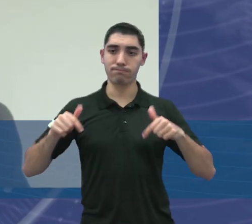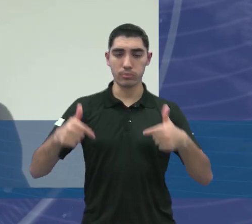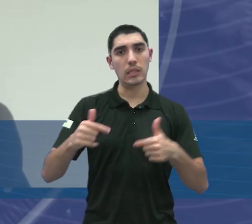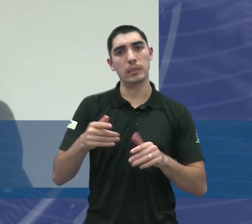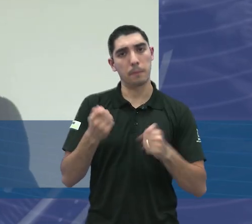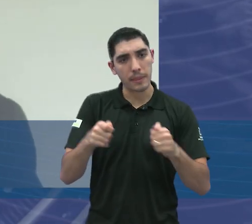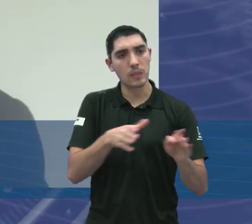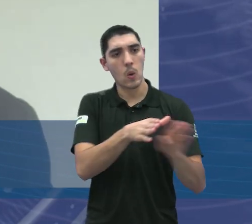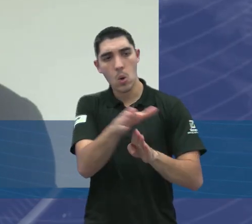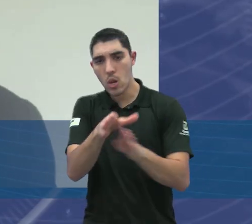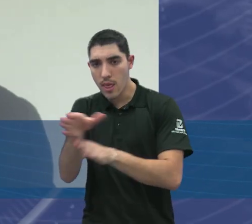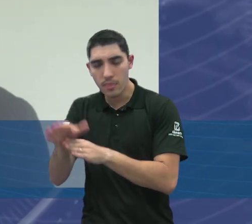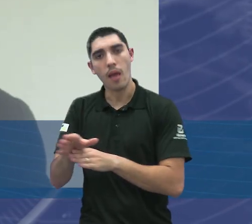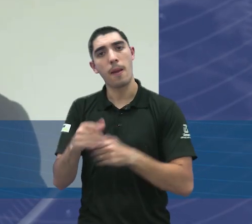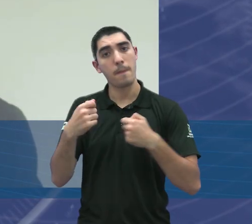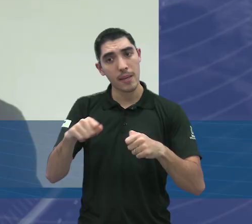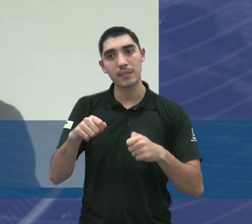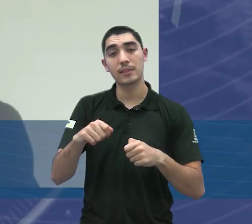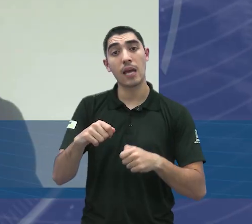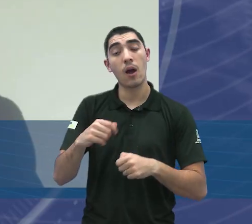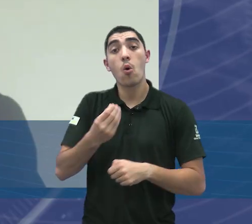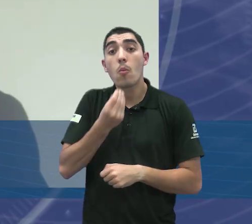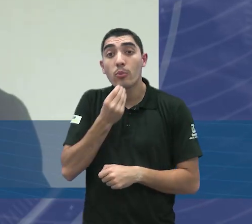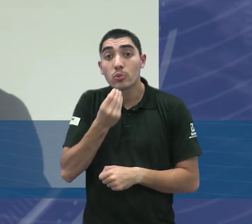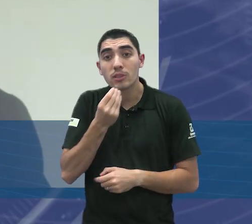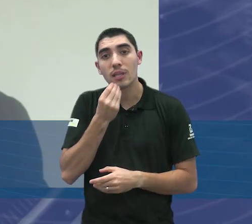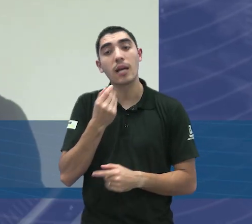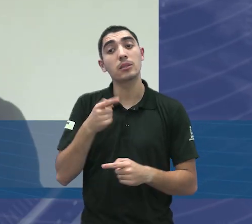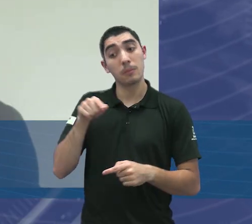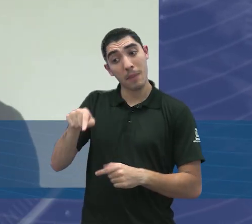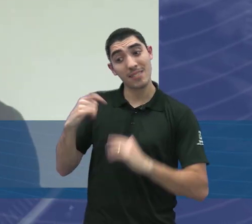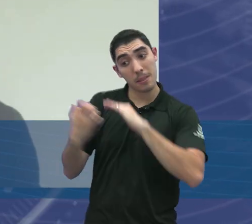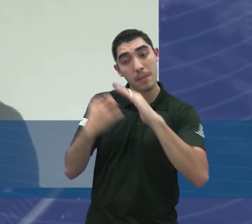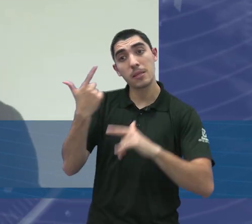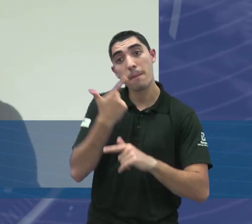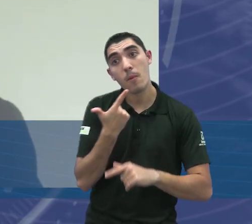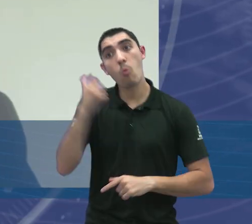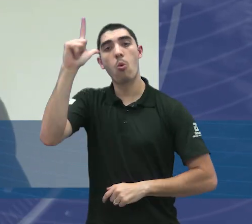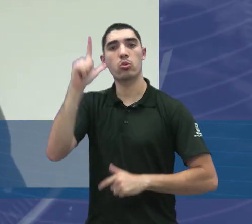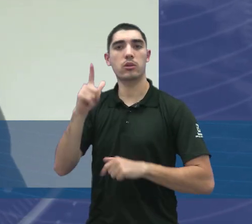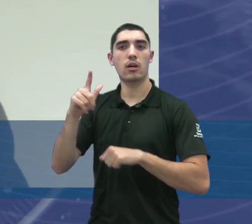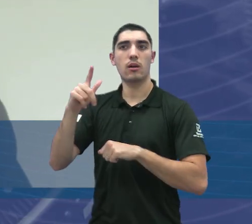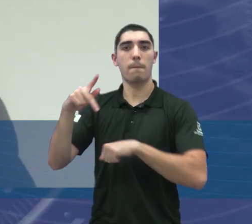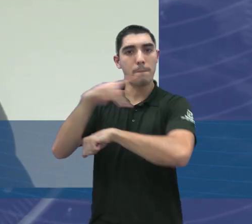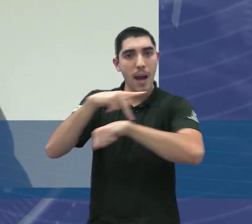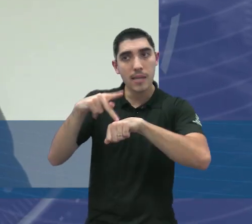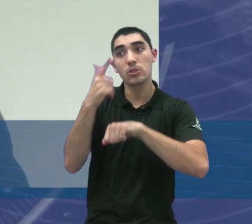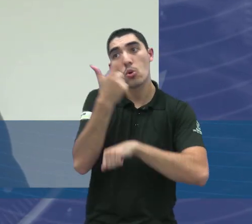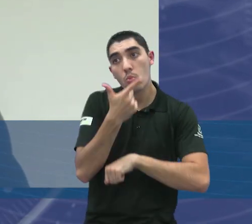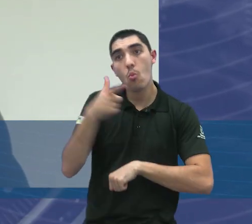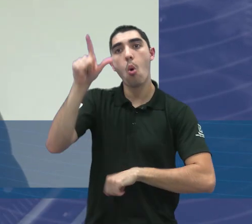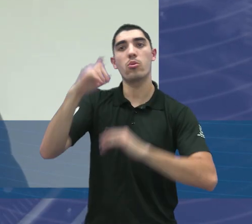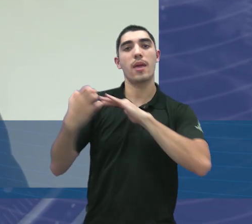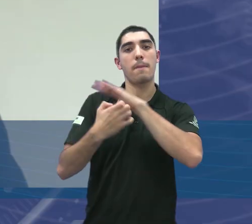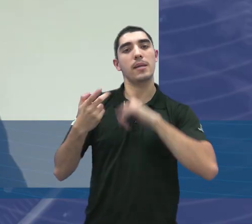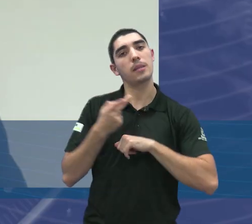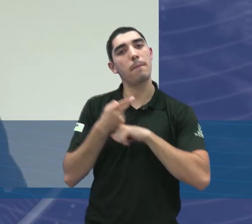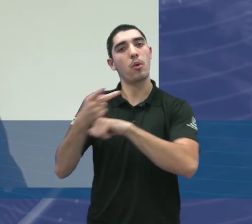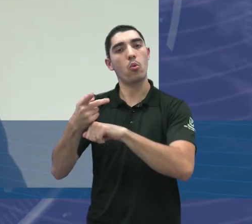orientar, ele tem que dar condições para que essas empresas procurem outro mercado, não é? Através das relações